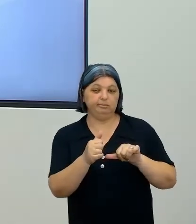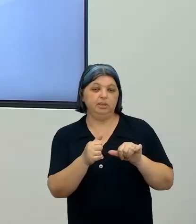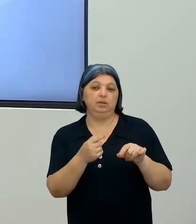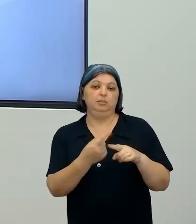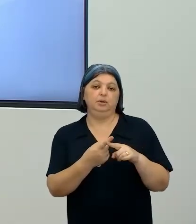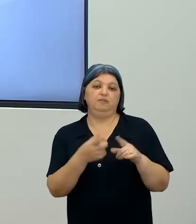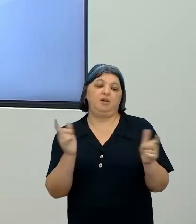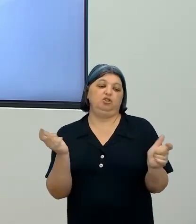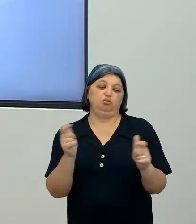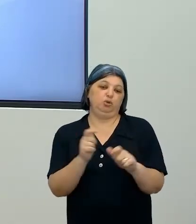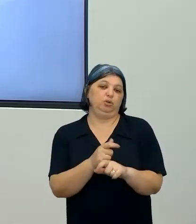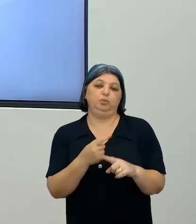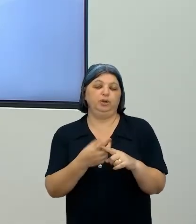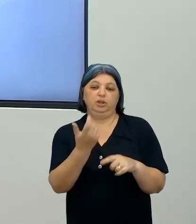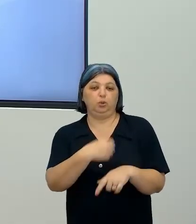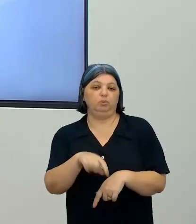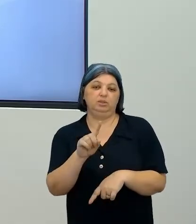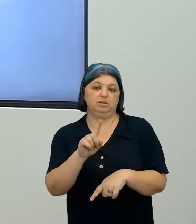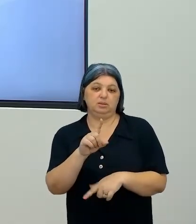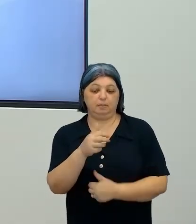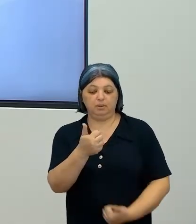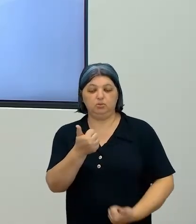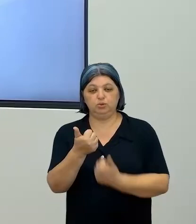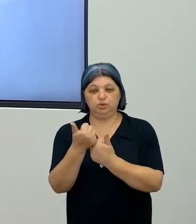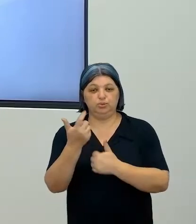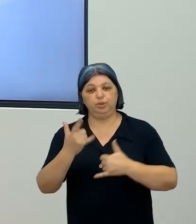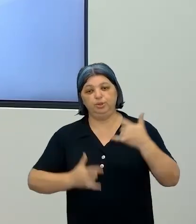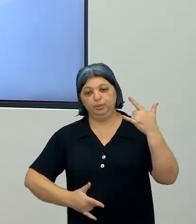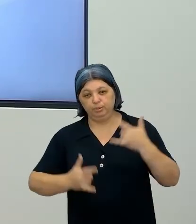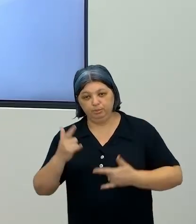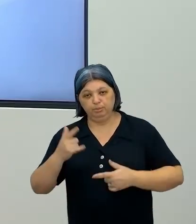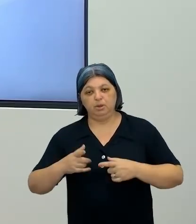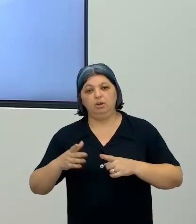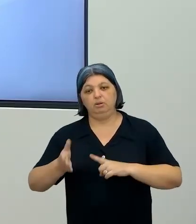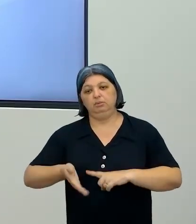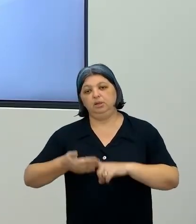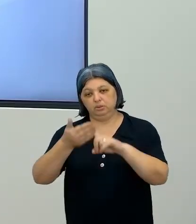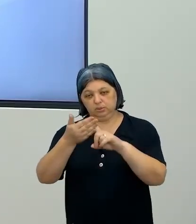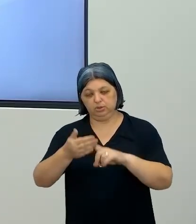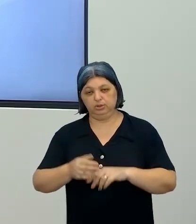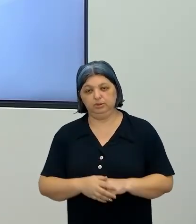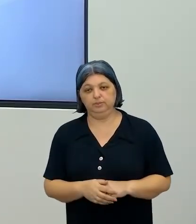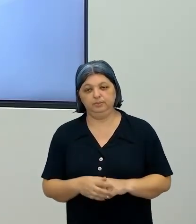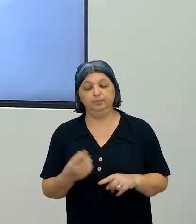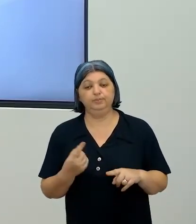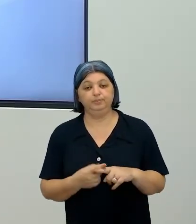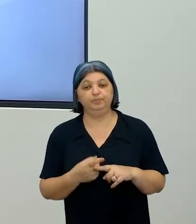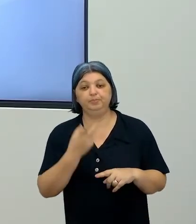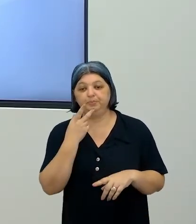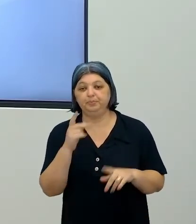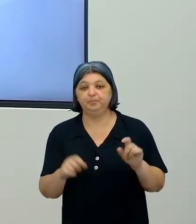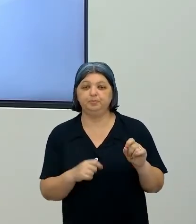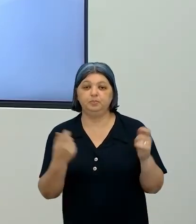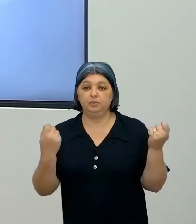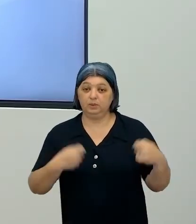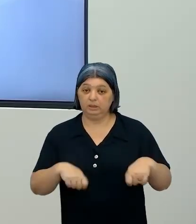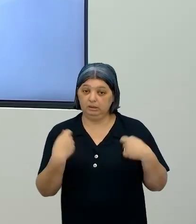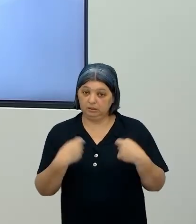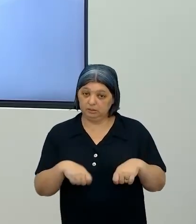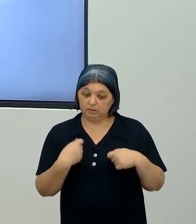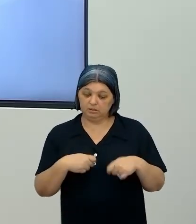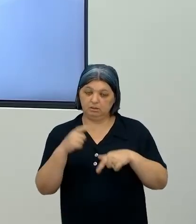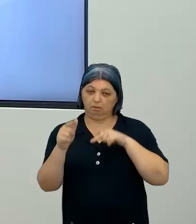né? Daí essa questão da precarização também, ela é importante, né? Porque diz respeito muito a essa ideia da necessidade